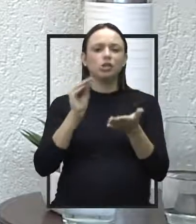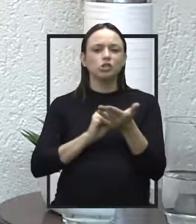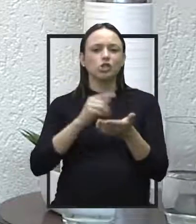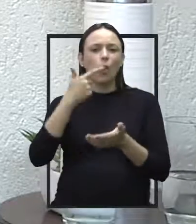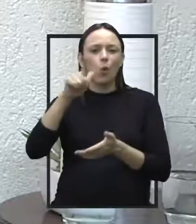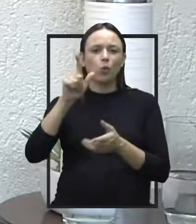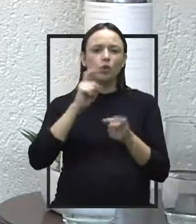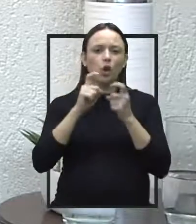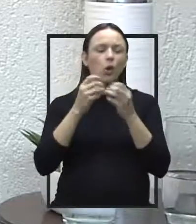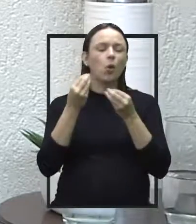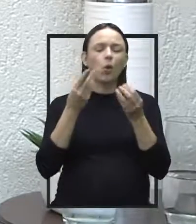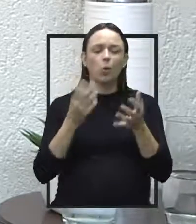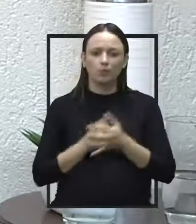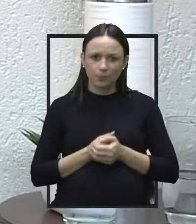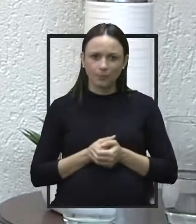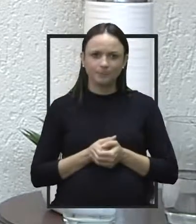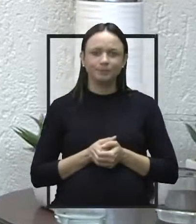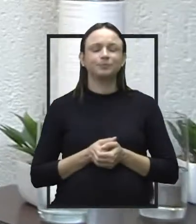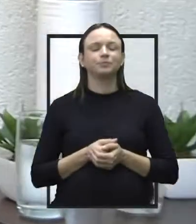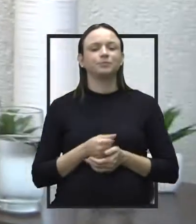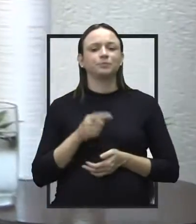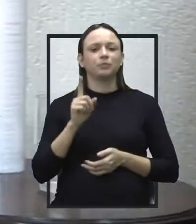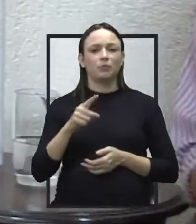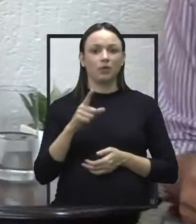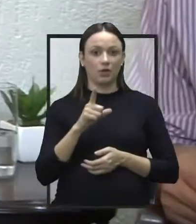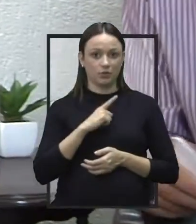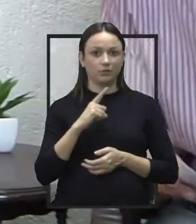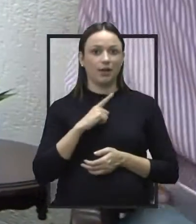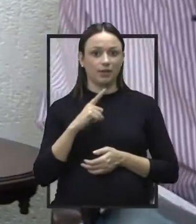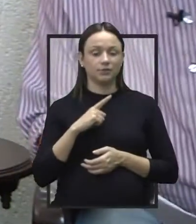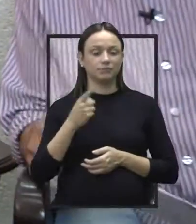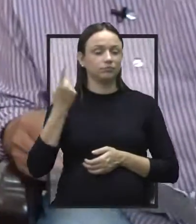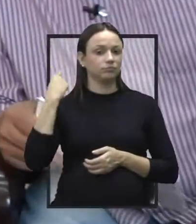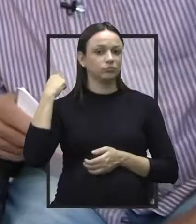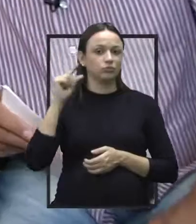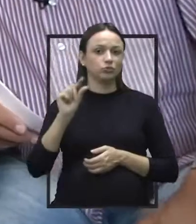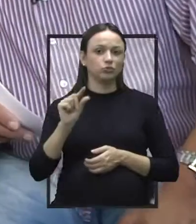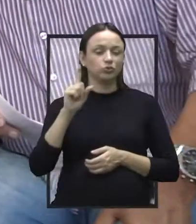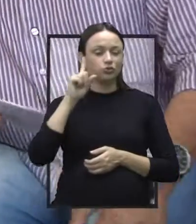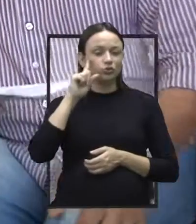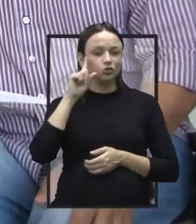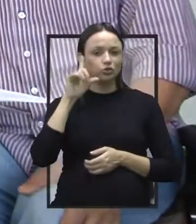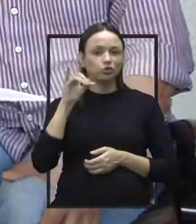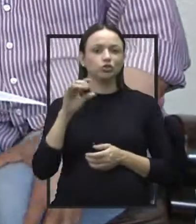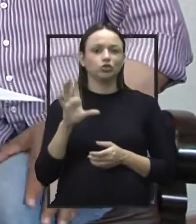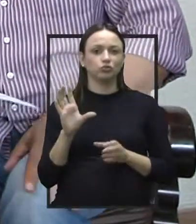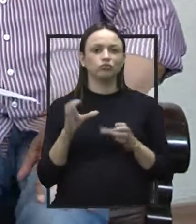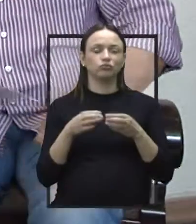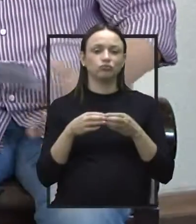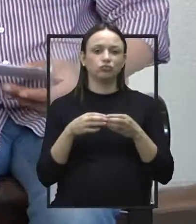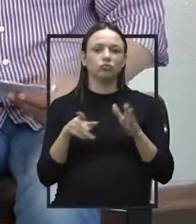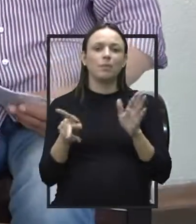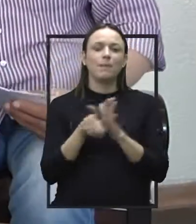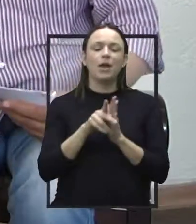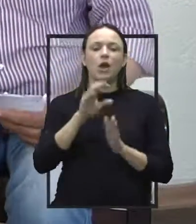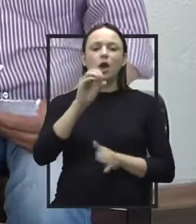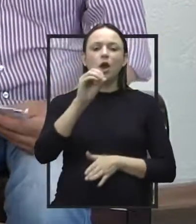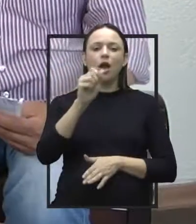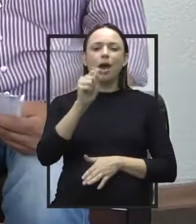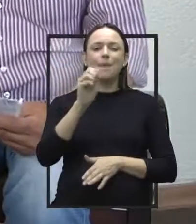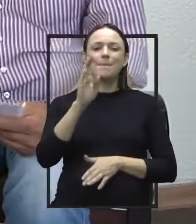que o senhor pode trazer de informação? Olha, nós tivemos também, aí alguns dias atrás, uma reunião com a Comissão de Trânsito da